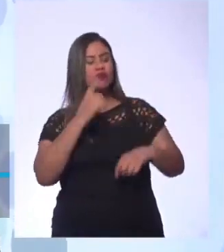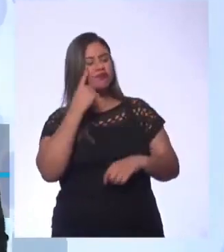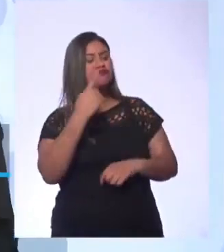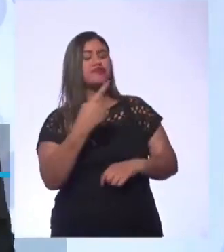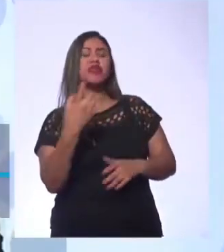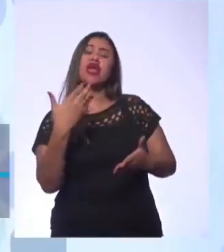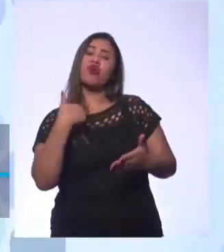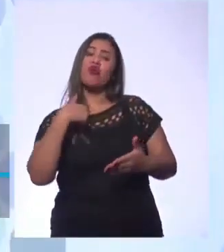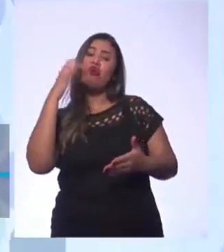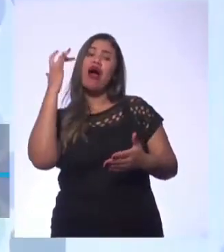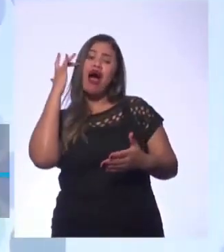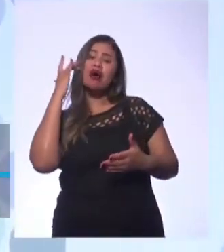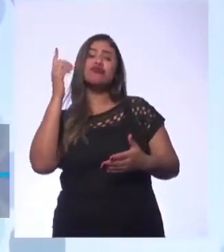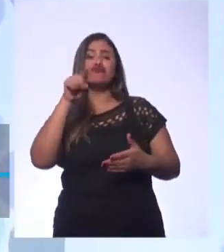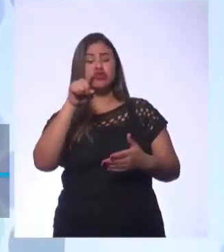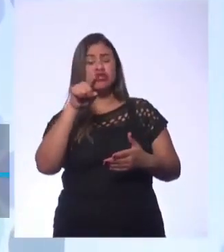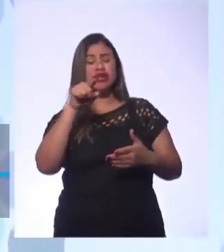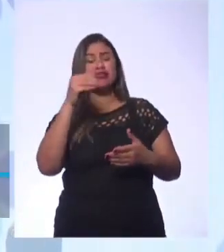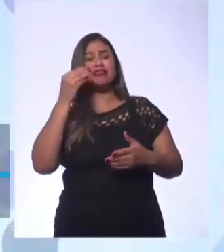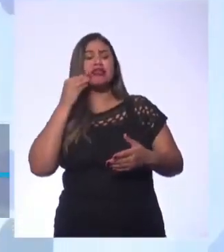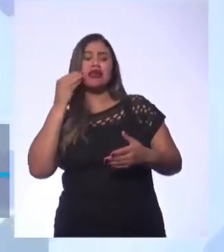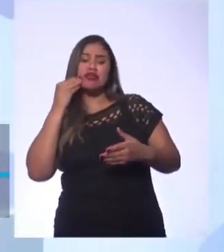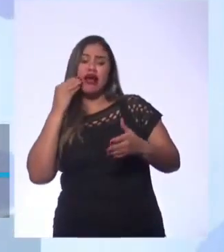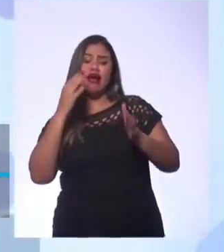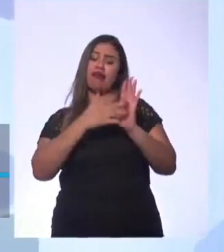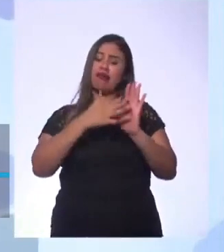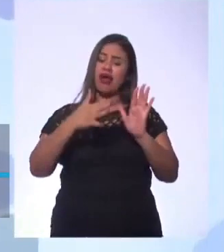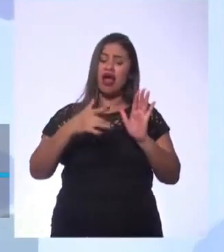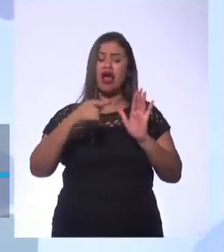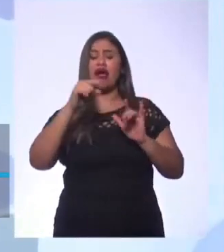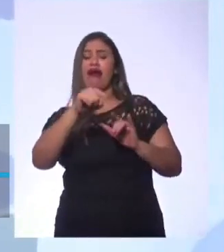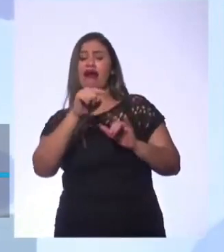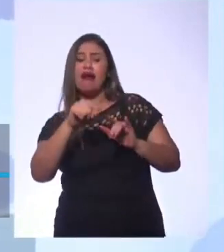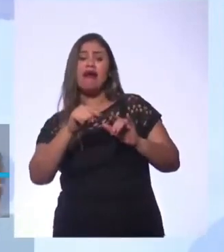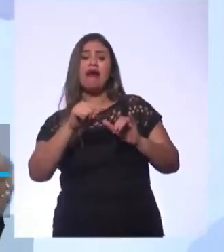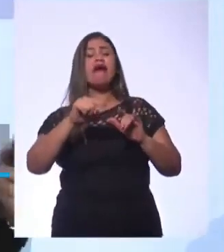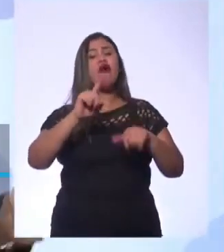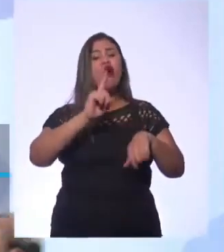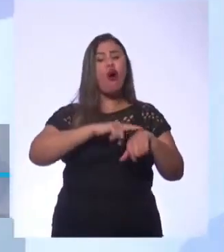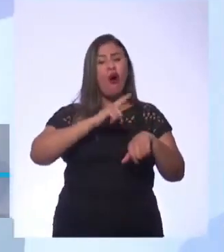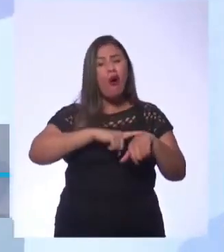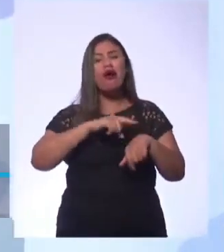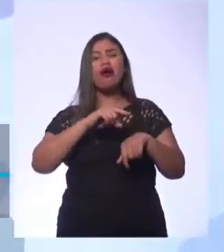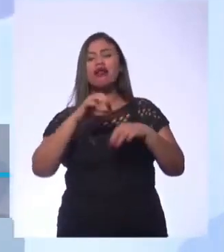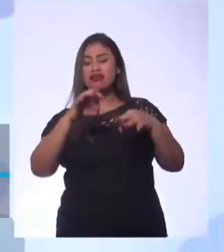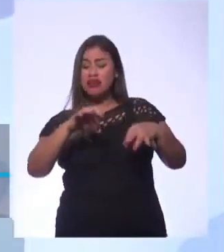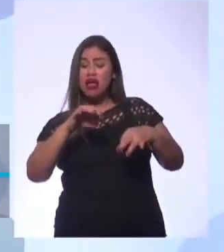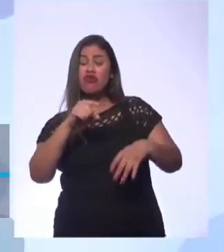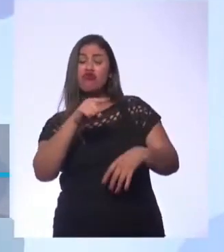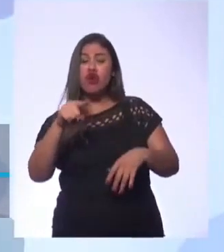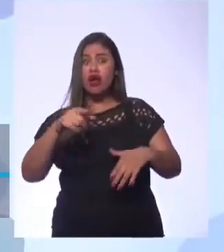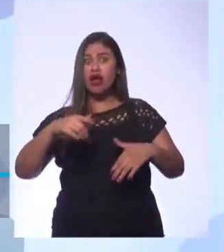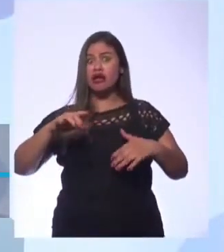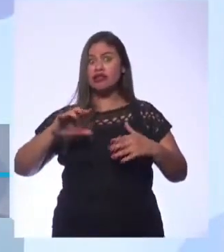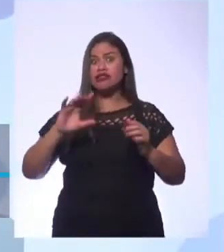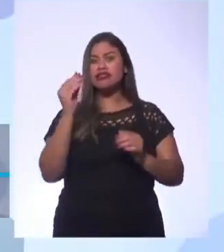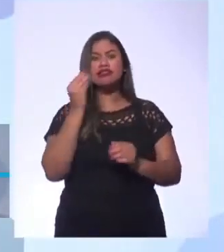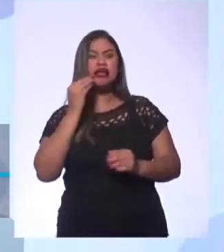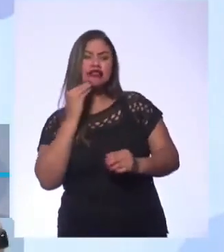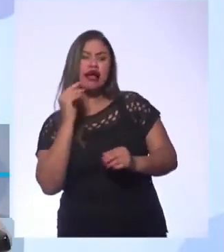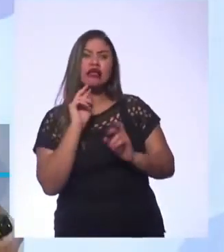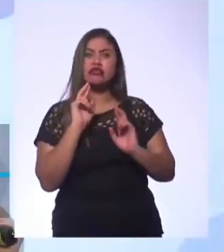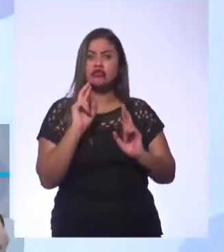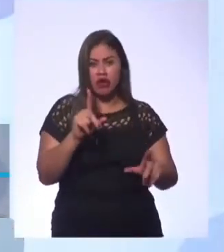eu acredito que se você, na parte tal, no momento tal, na cena tal dessa peça, se você der uma entrada